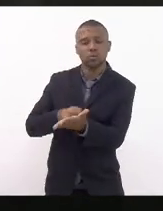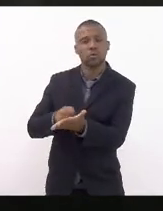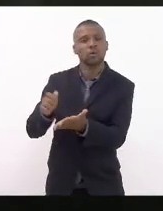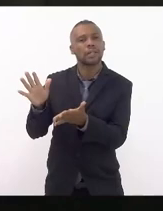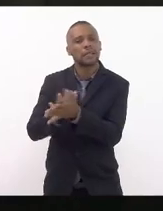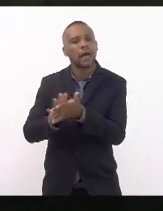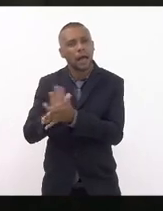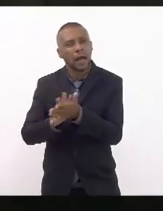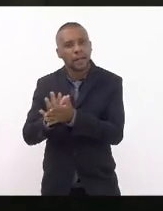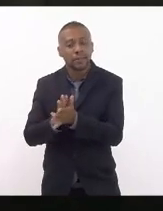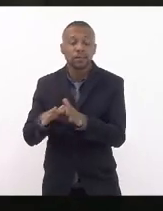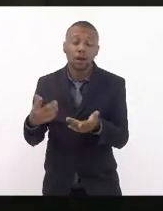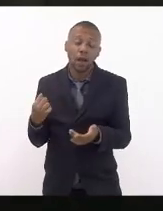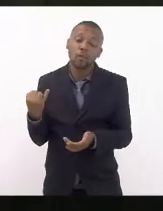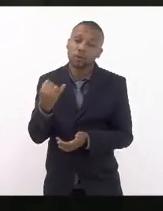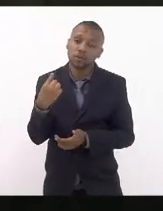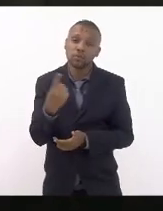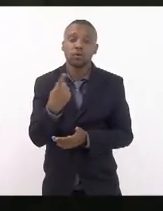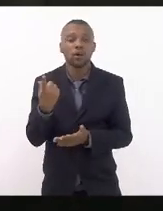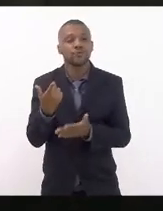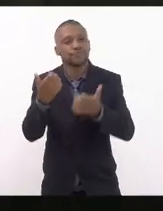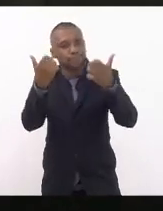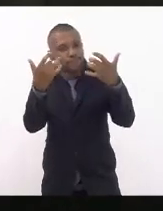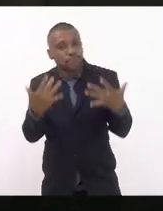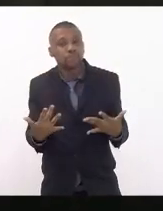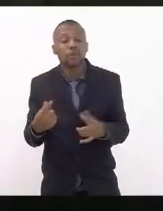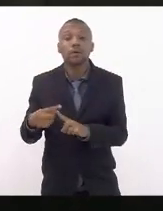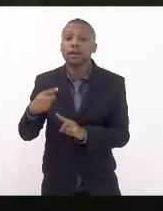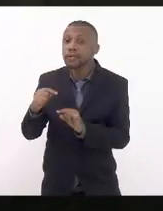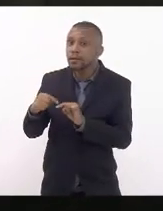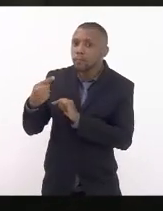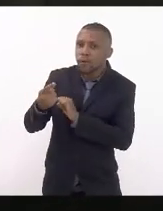é importante a gente trazer, porque depois